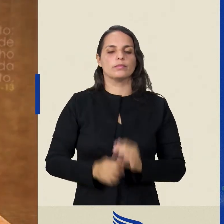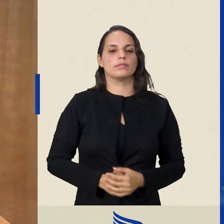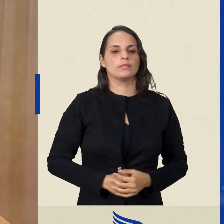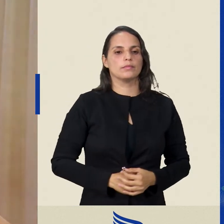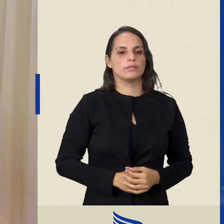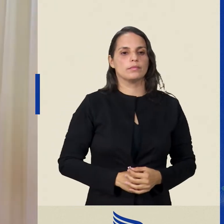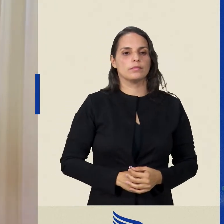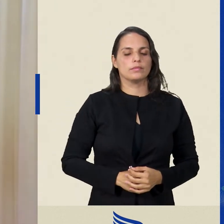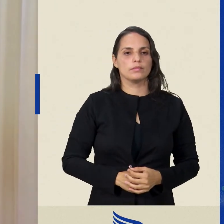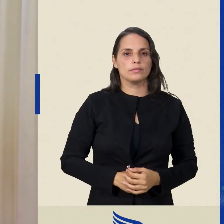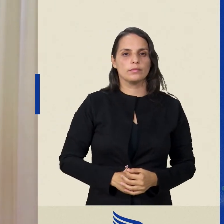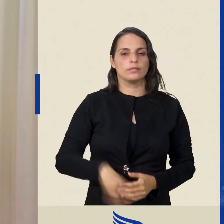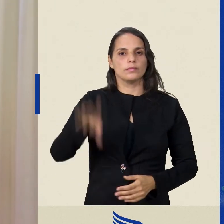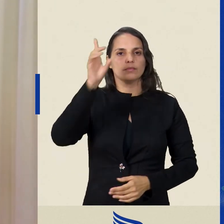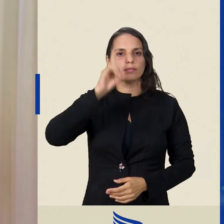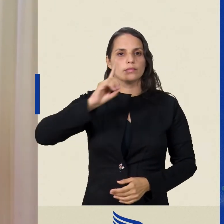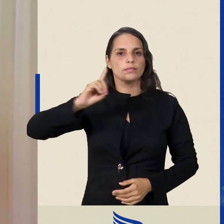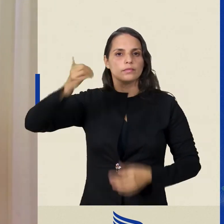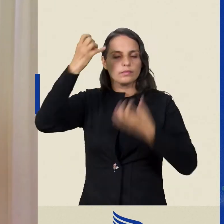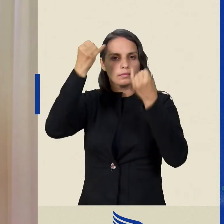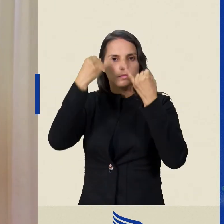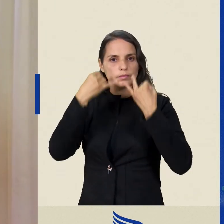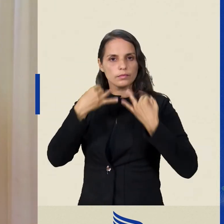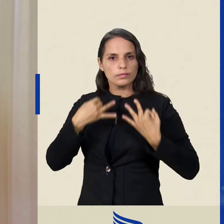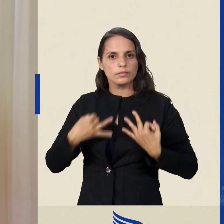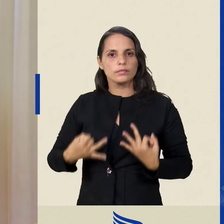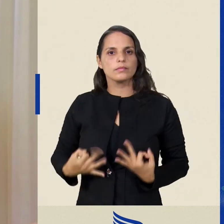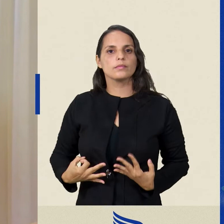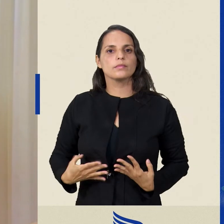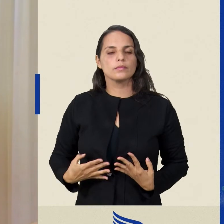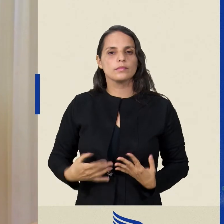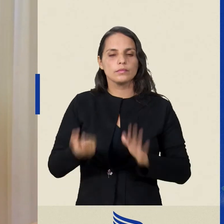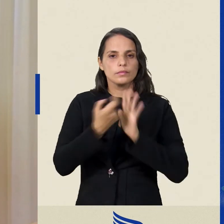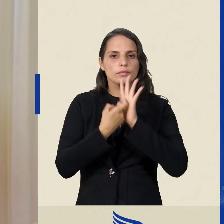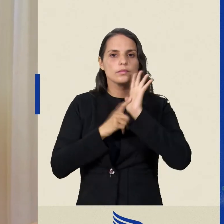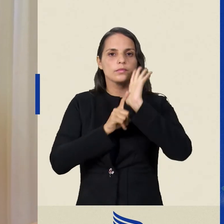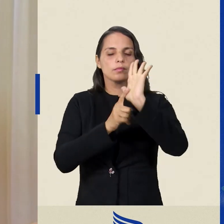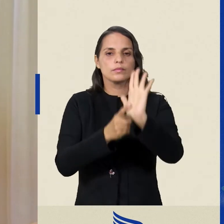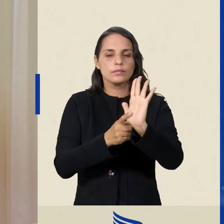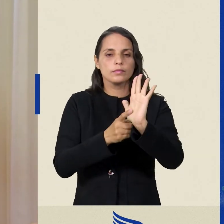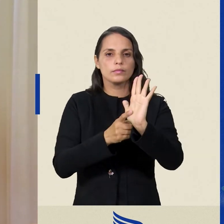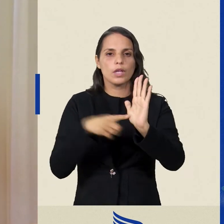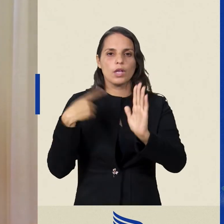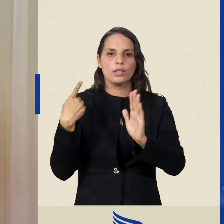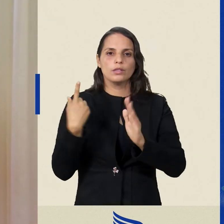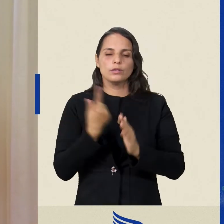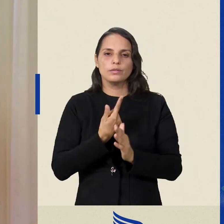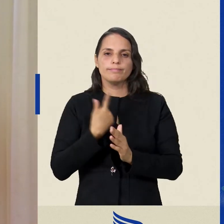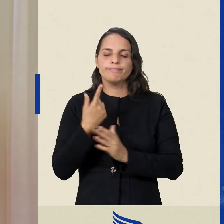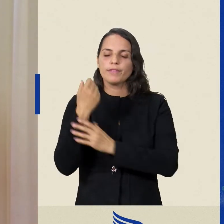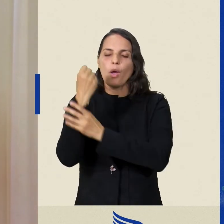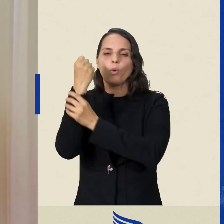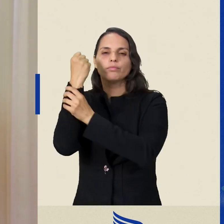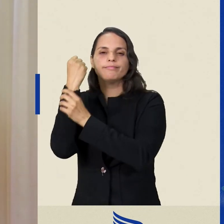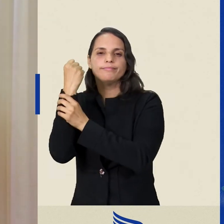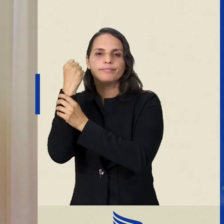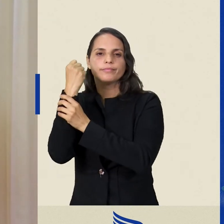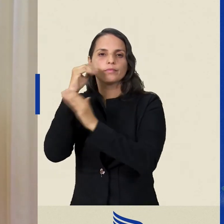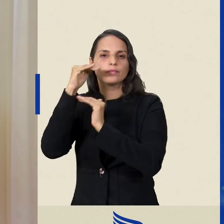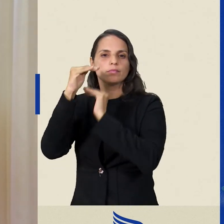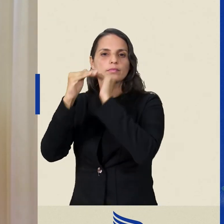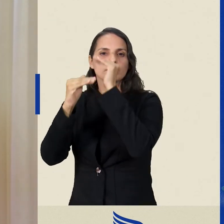4:11-13. Deus nos explica, através destes textos, que nossa segurança e